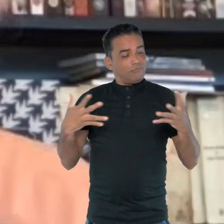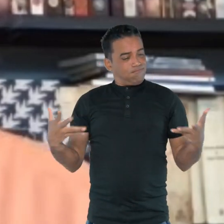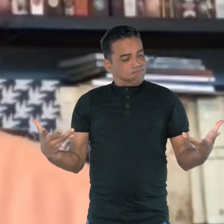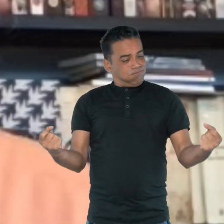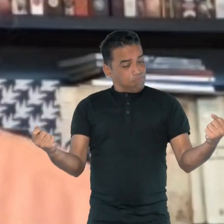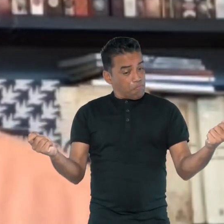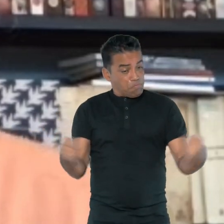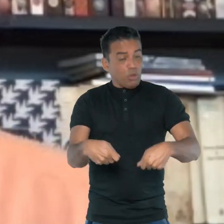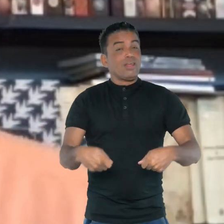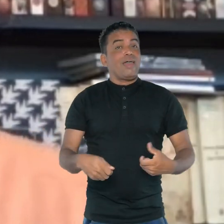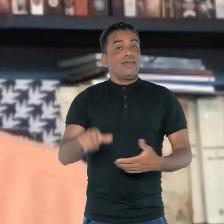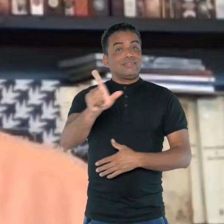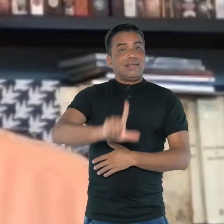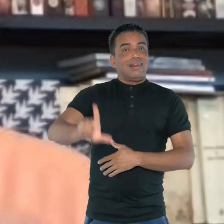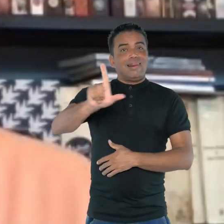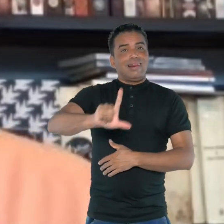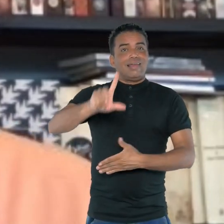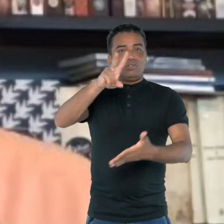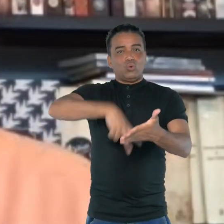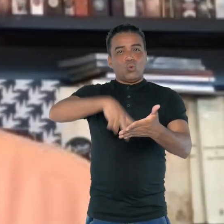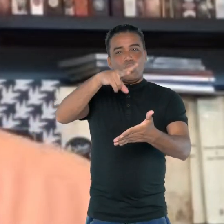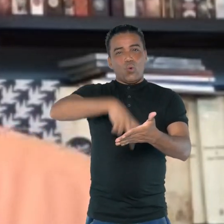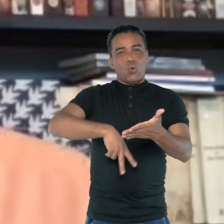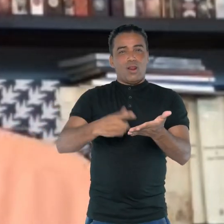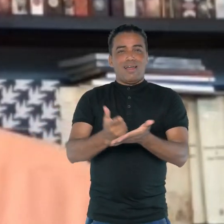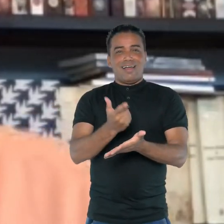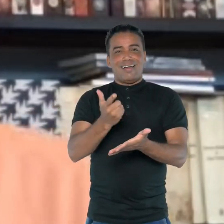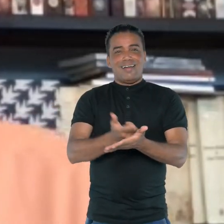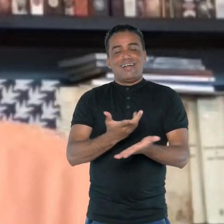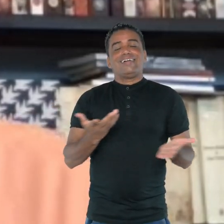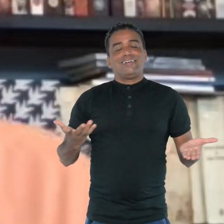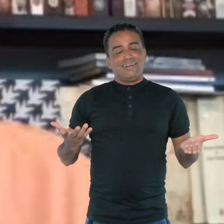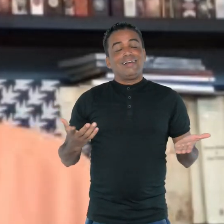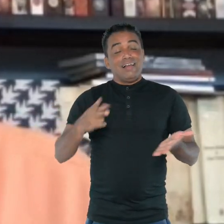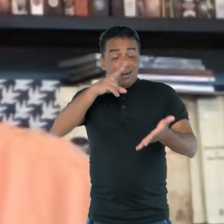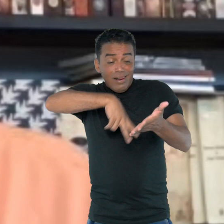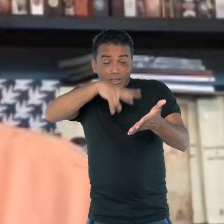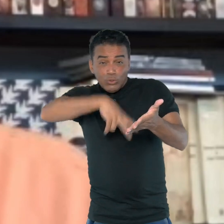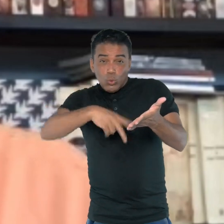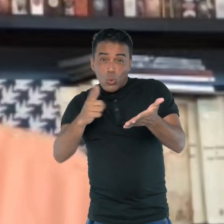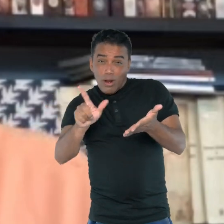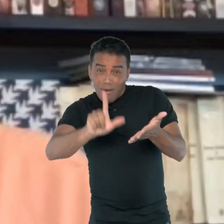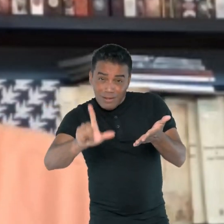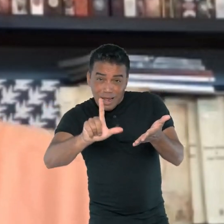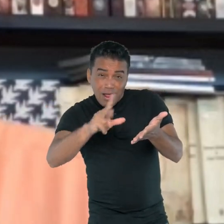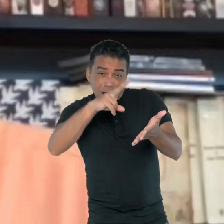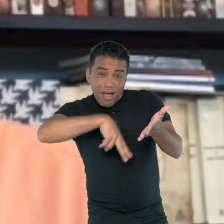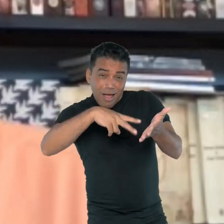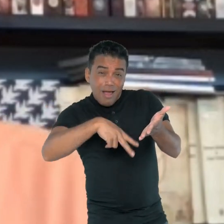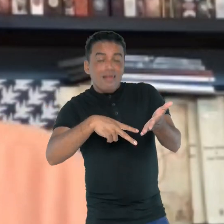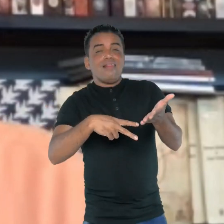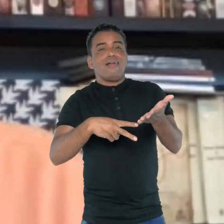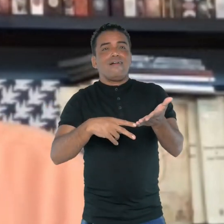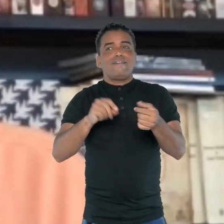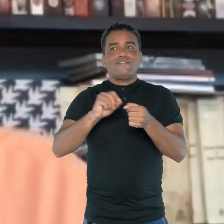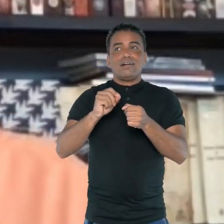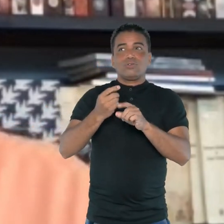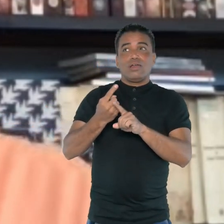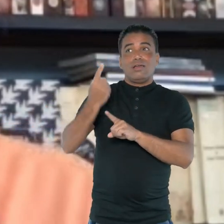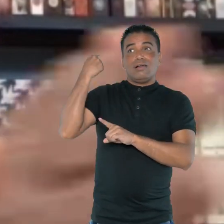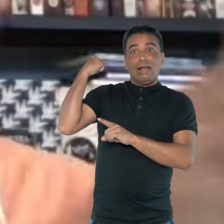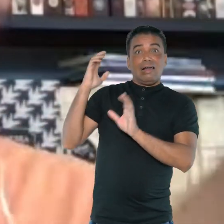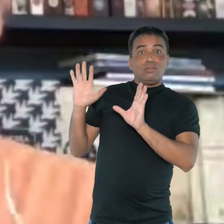potência da leitura literária. A leitura literária faz uma turma que está lá